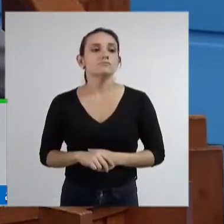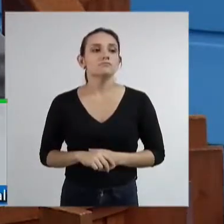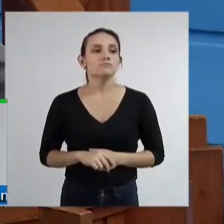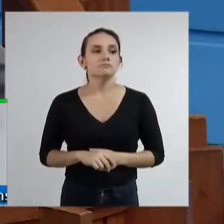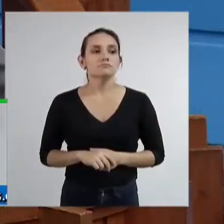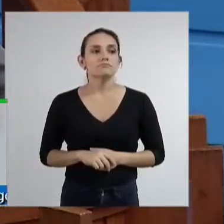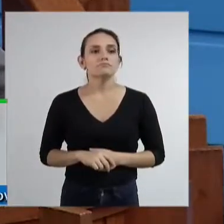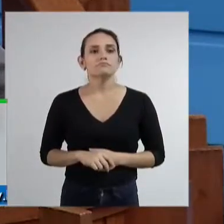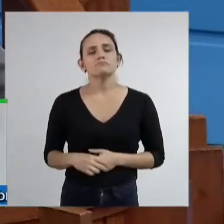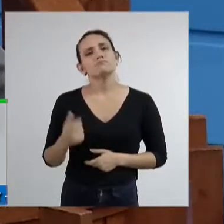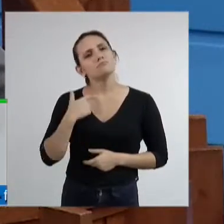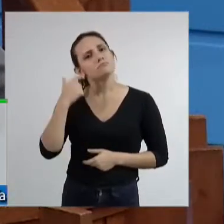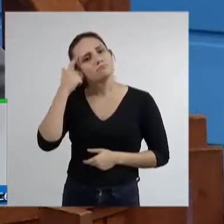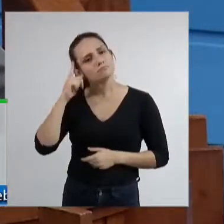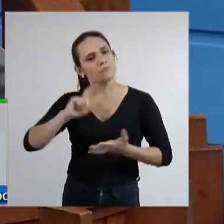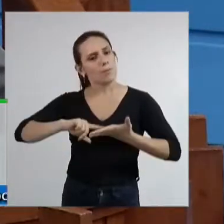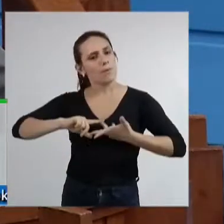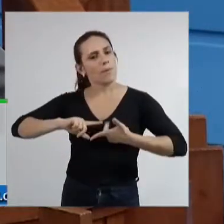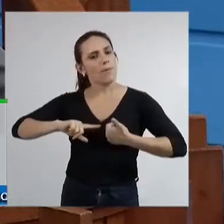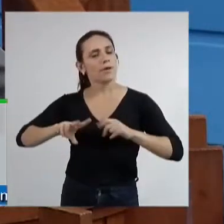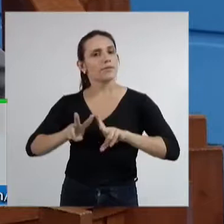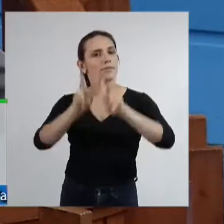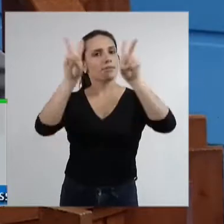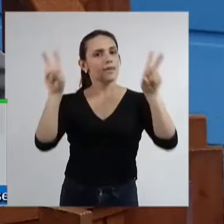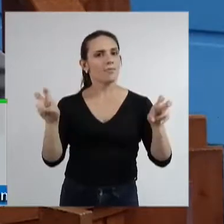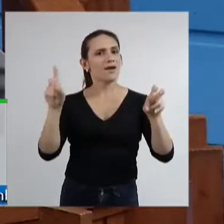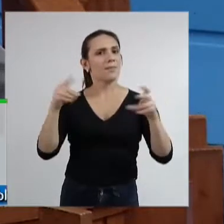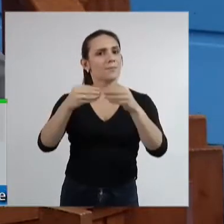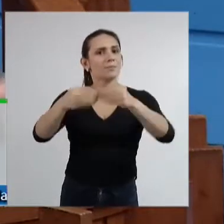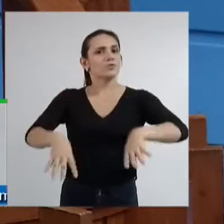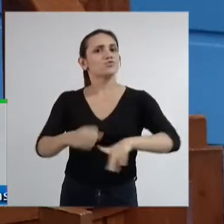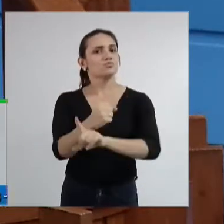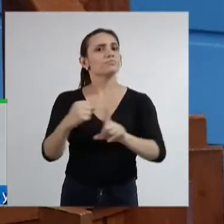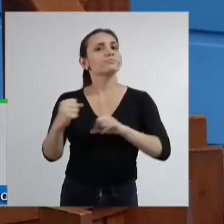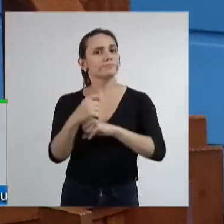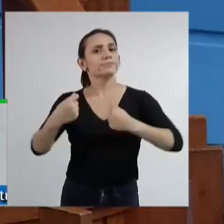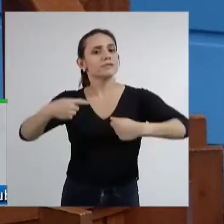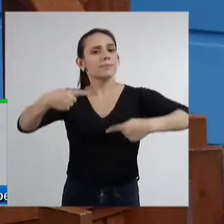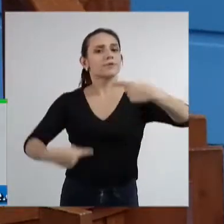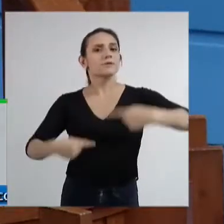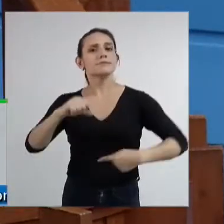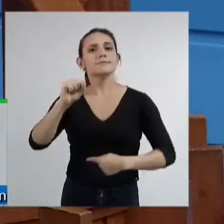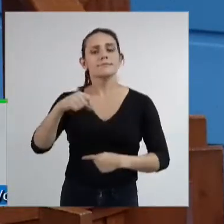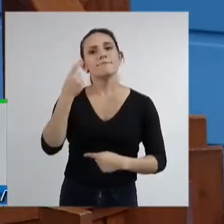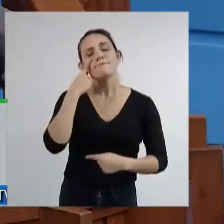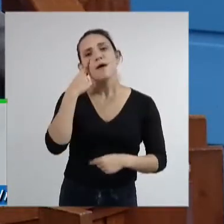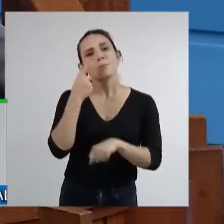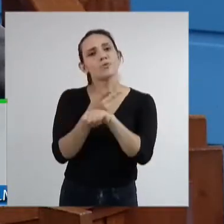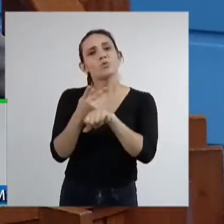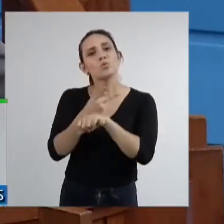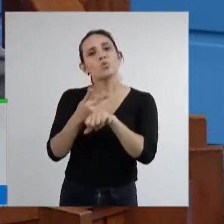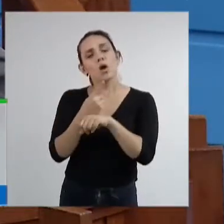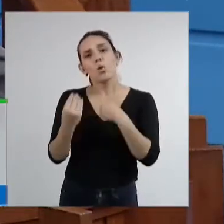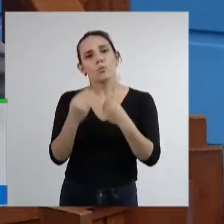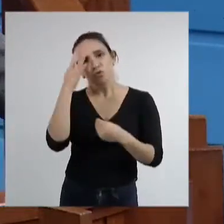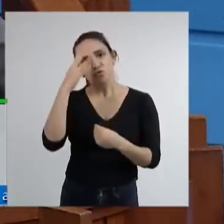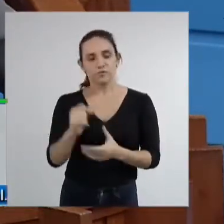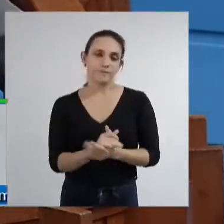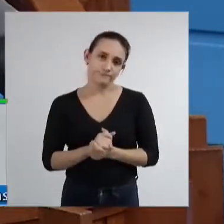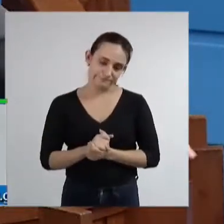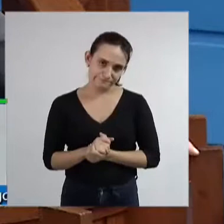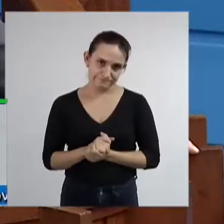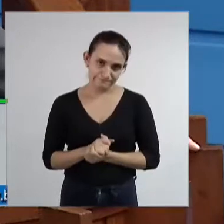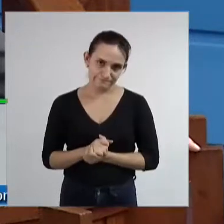que todos esses assuntos que afligem a população nós temos que debater aqui e buscar soluções e apresentarmos